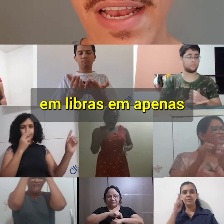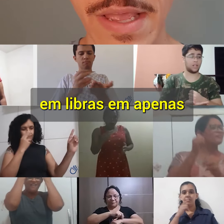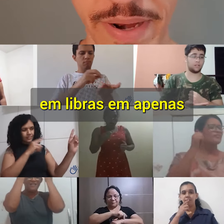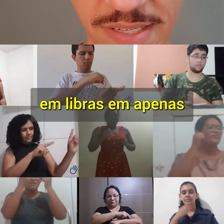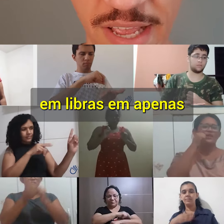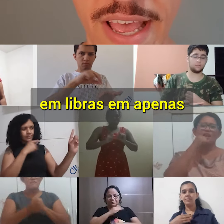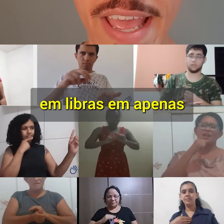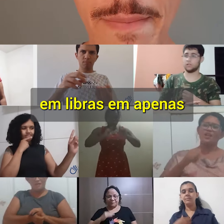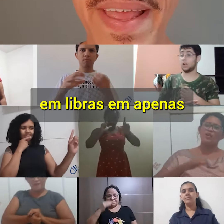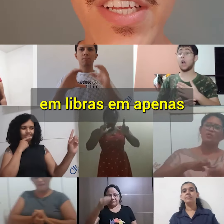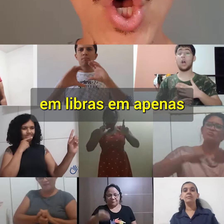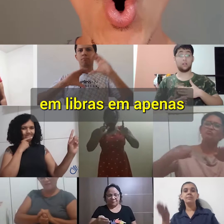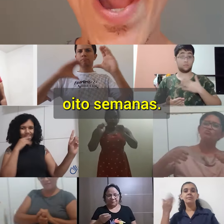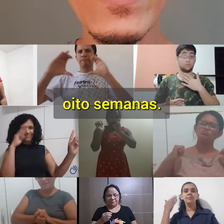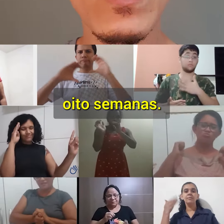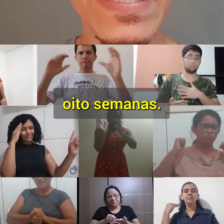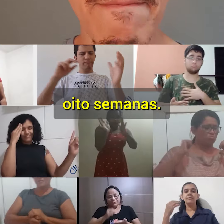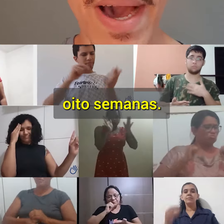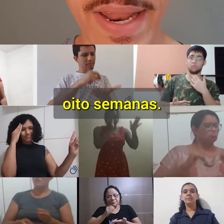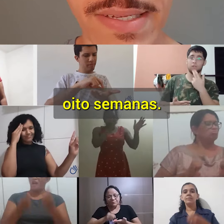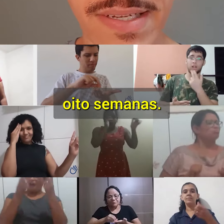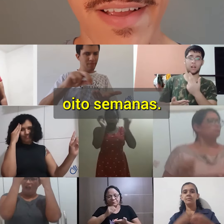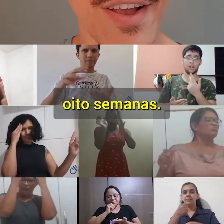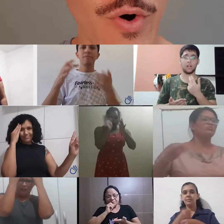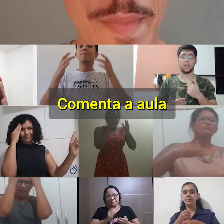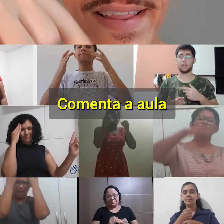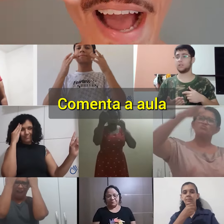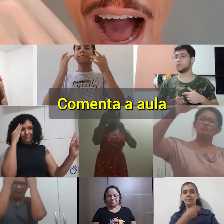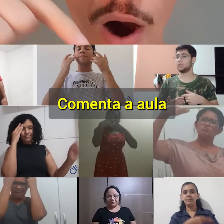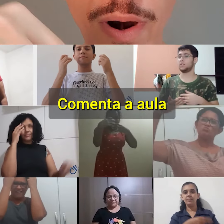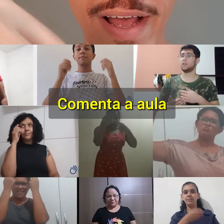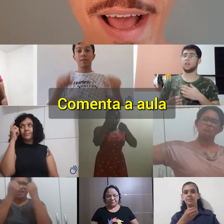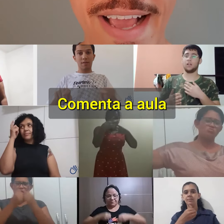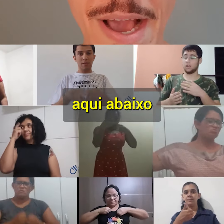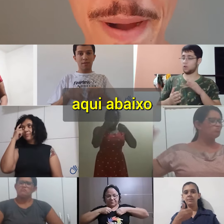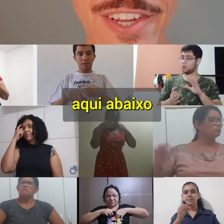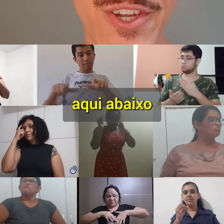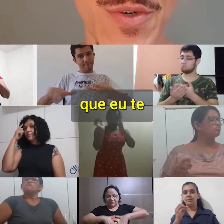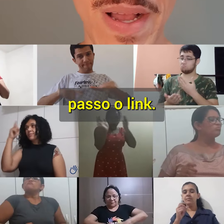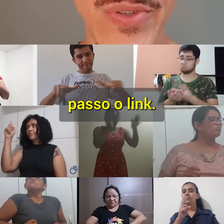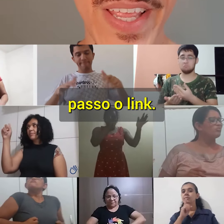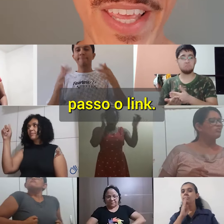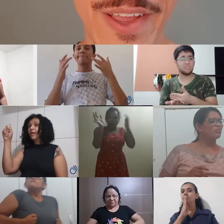fluência em libras em apenas oito semanas? Comenta aula aqui abaixo que eu te passo o link.